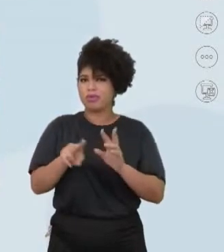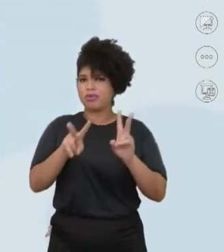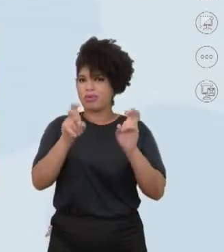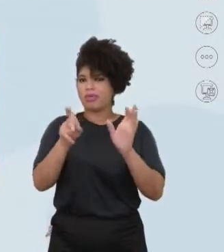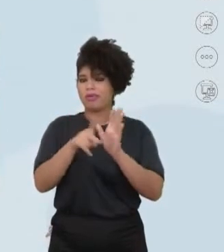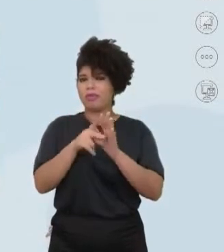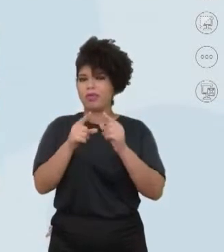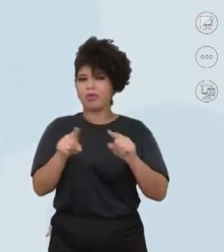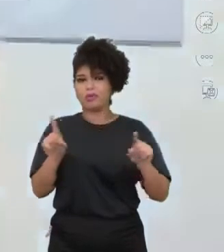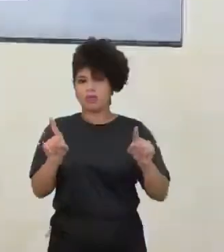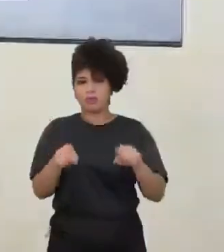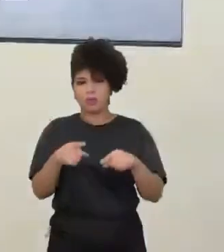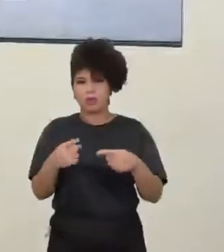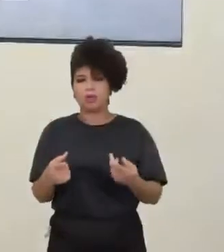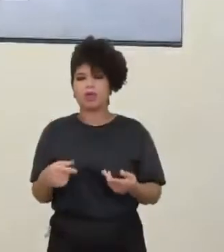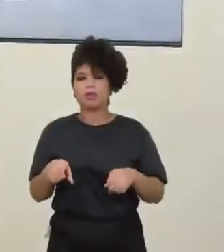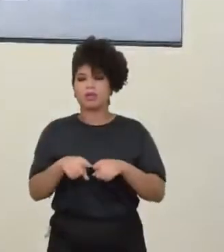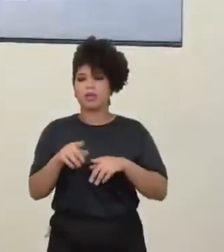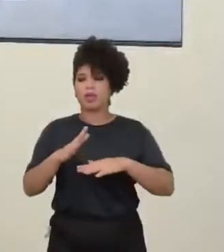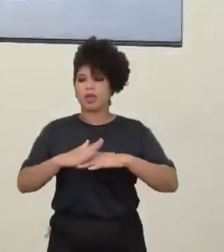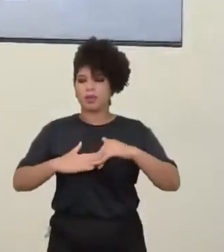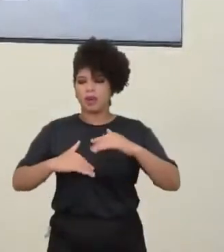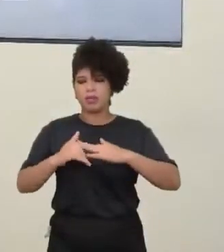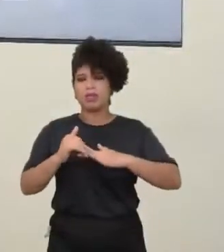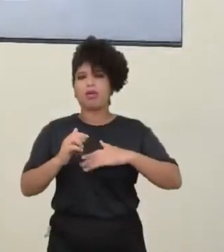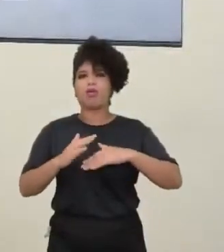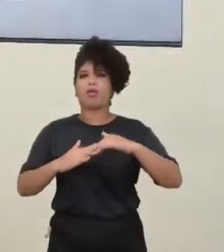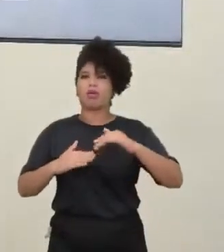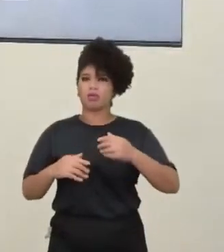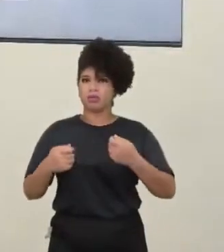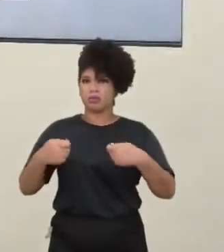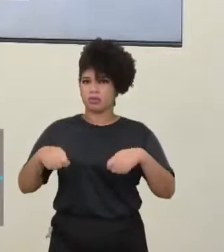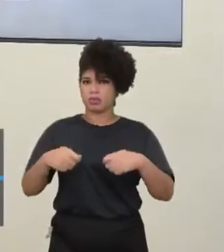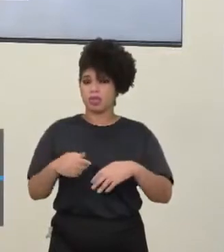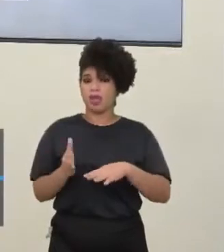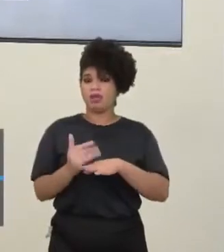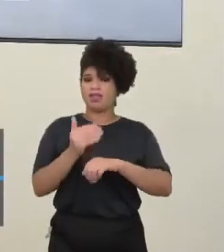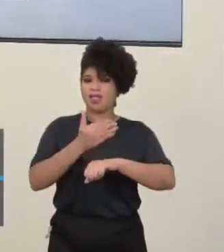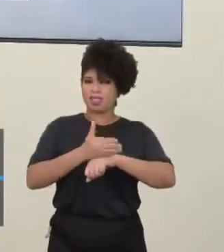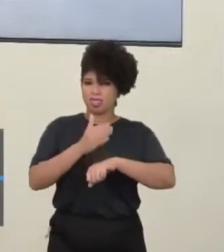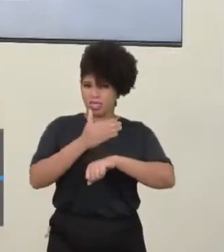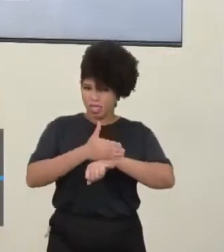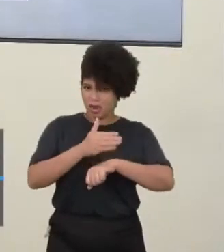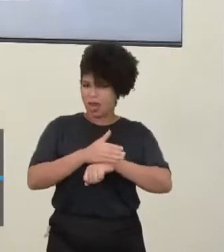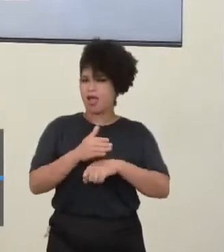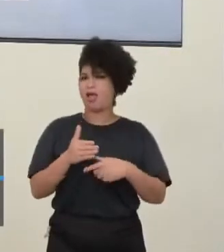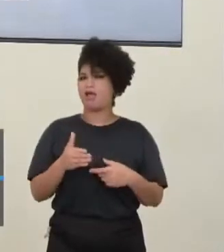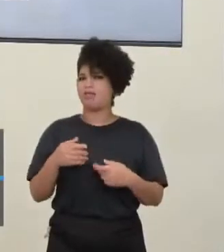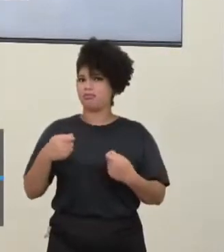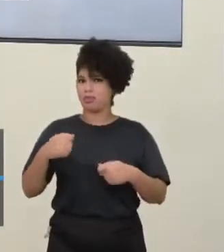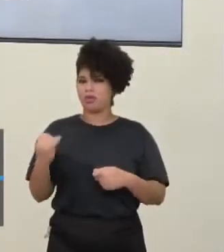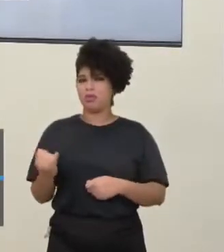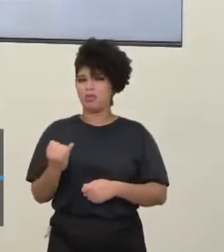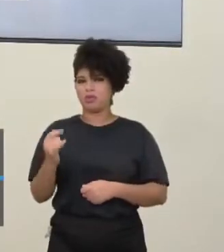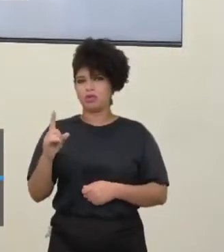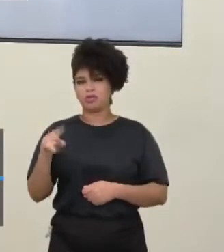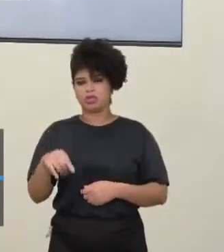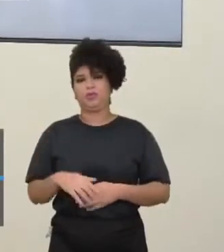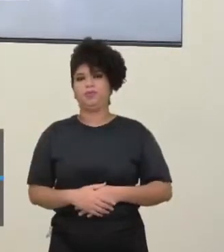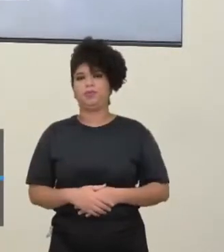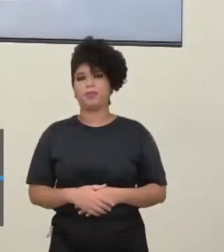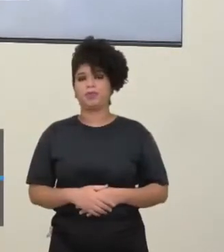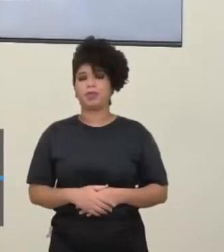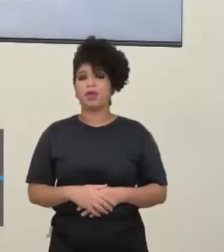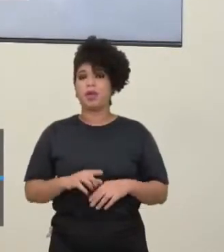né, e ter uma destreza, né, uma agilidade, né, na condução do seu instrumento, ele também coloca